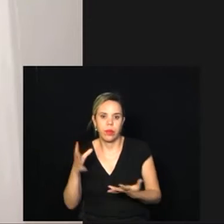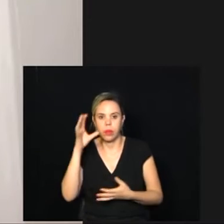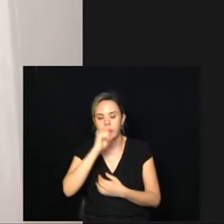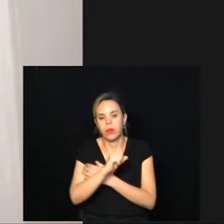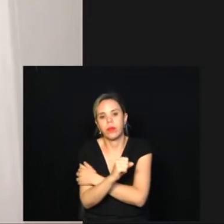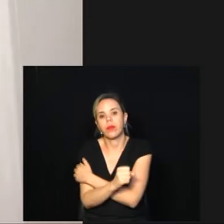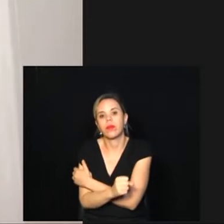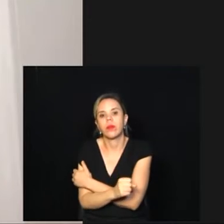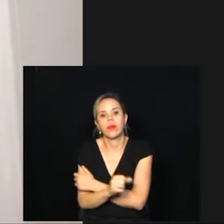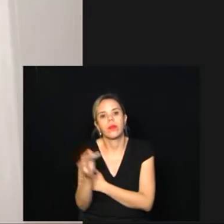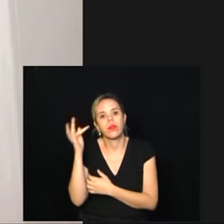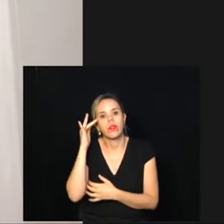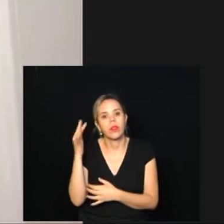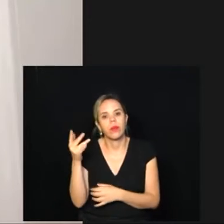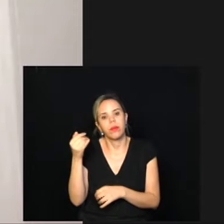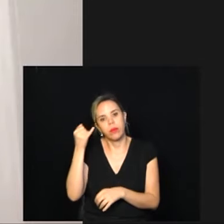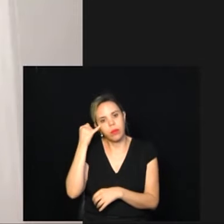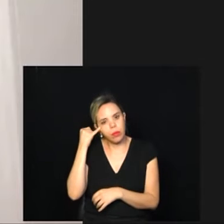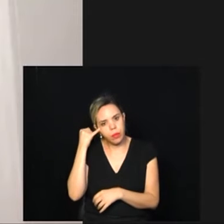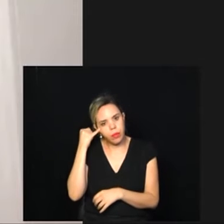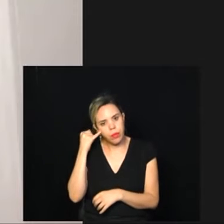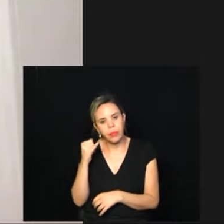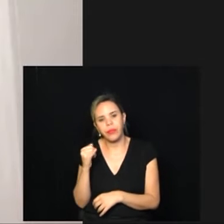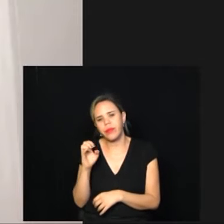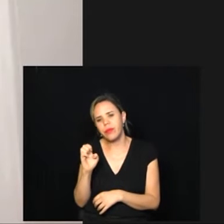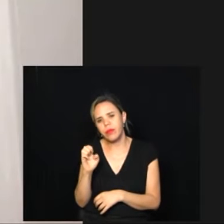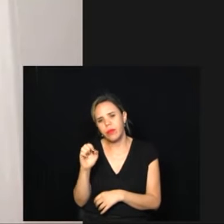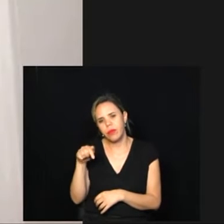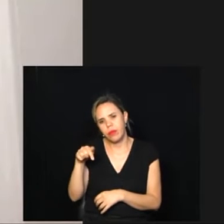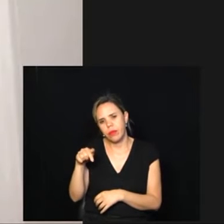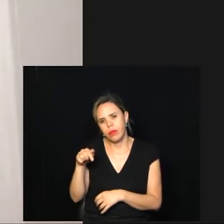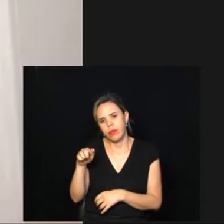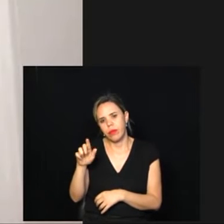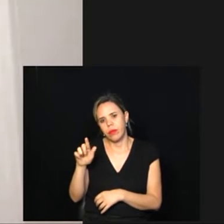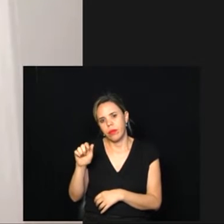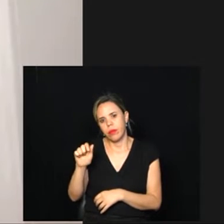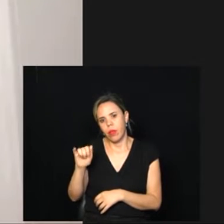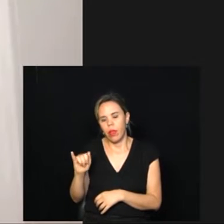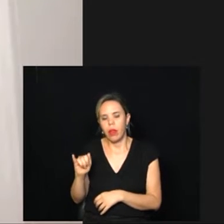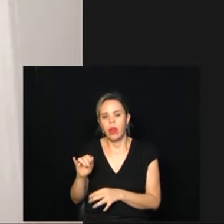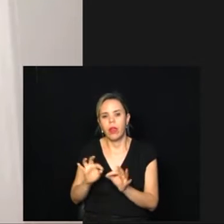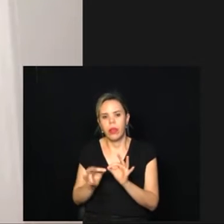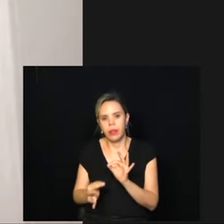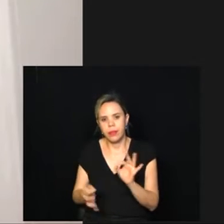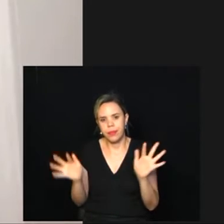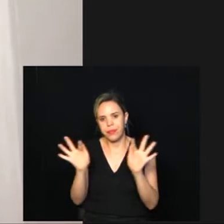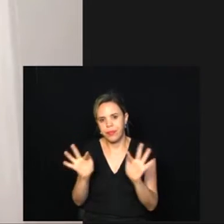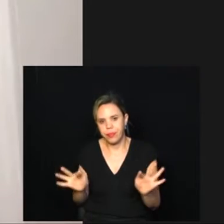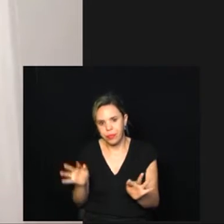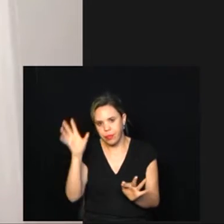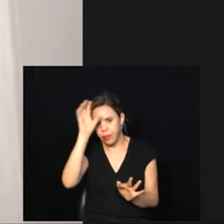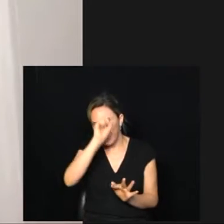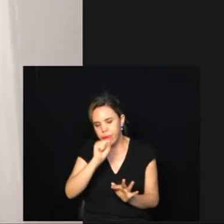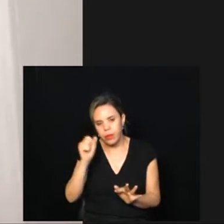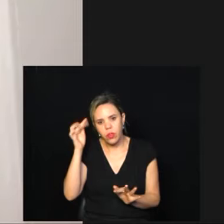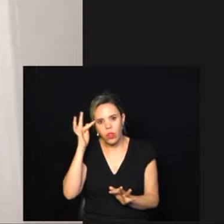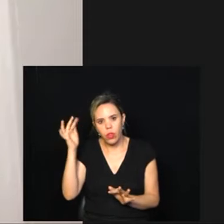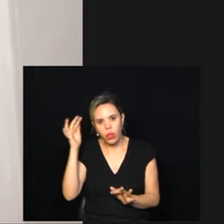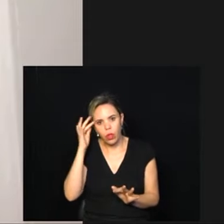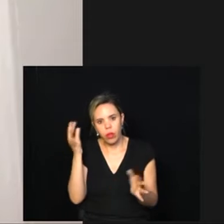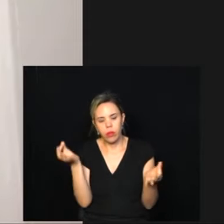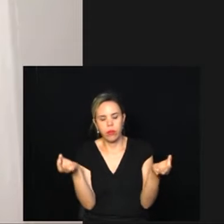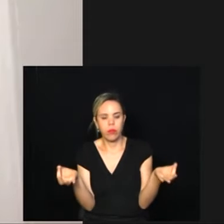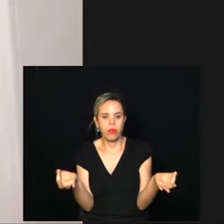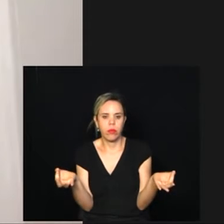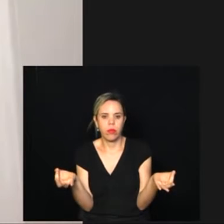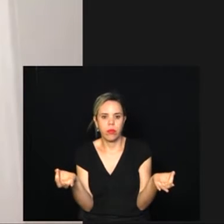E eu aprendi a filosofia japonesa chamada Ikigai, sobre felicidade, longevidade. Aprendi sobre a filosofia budista, que é como a